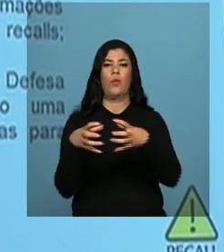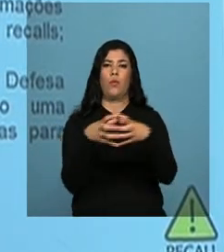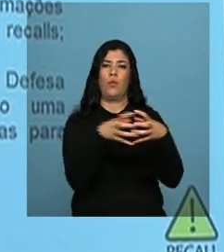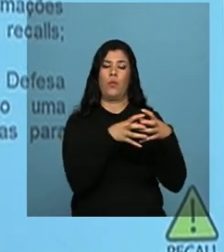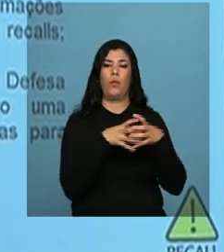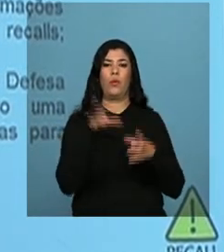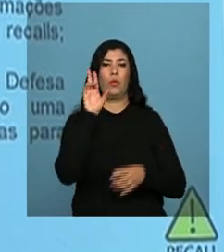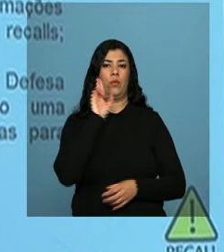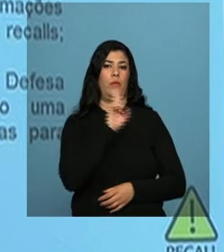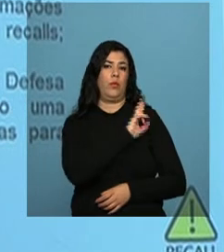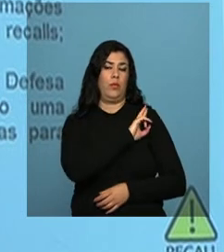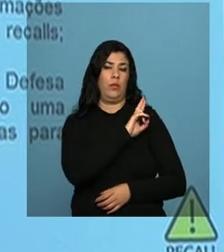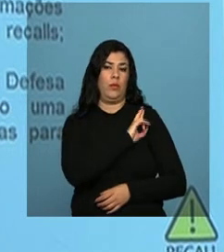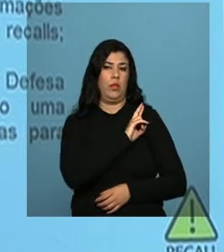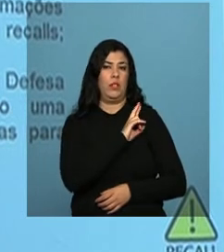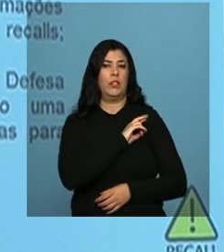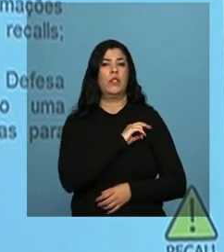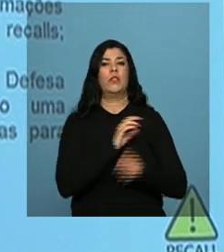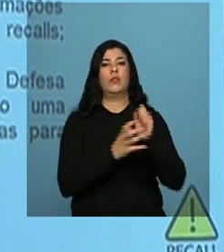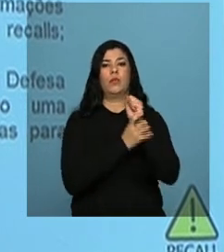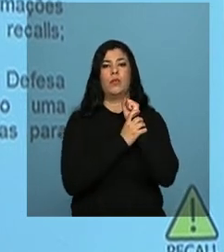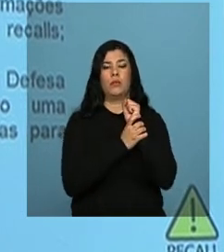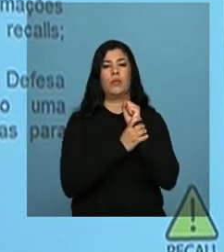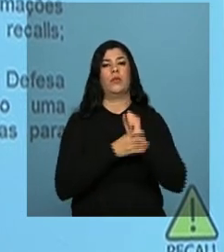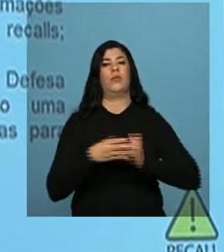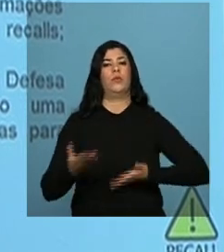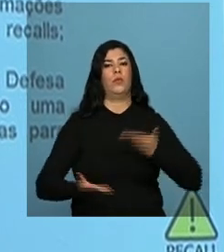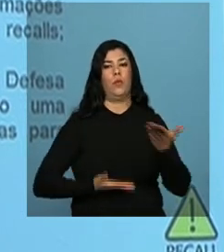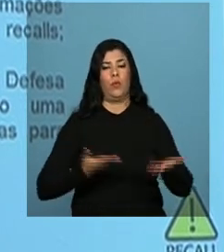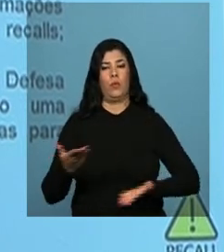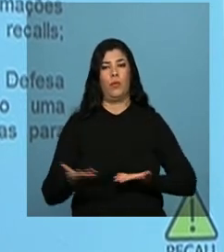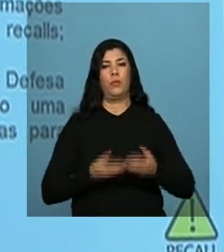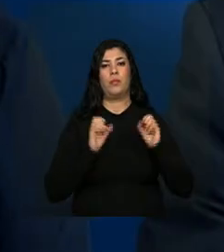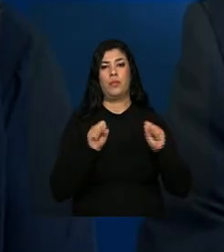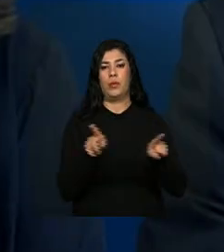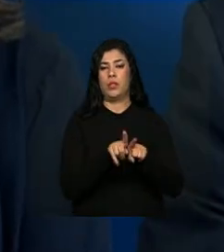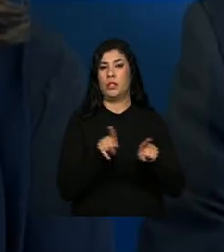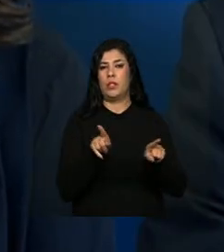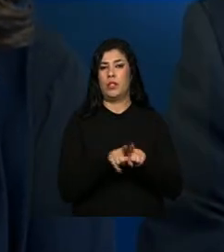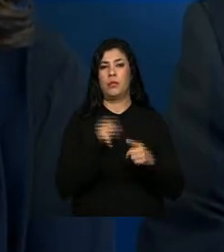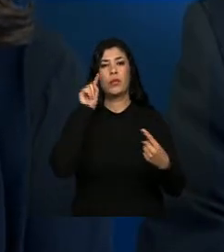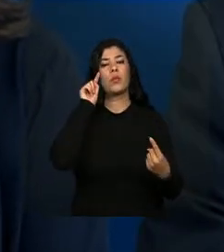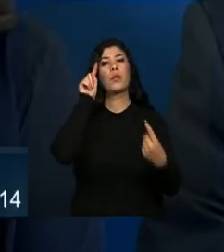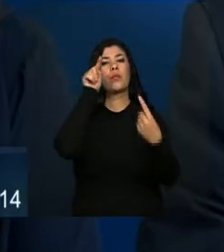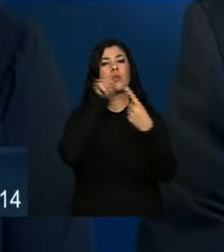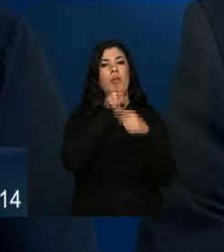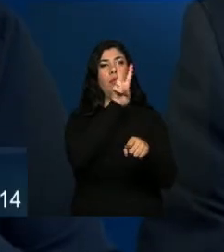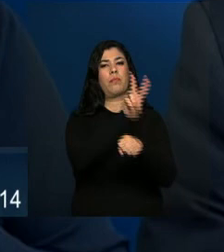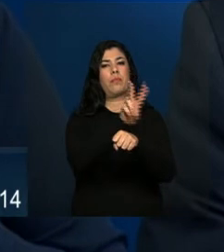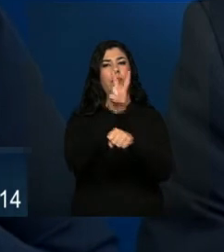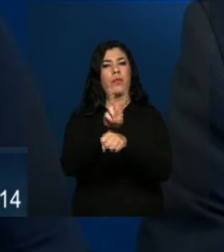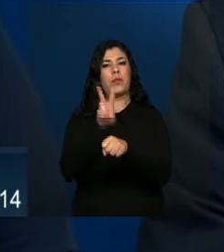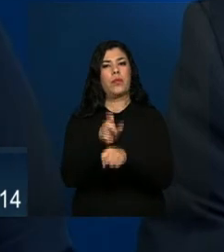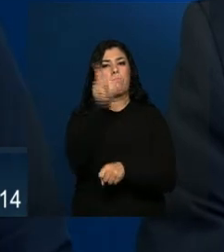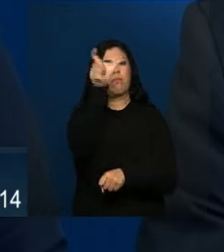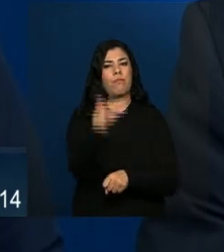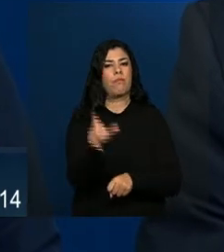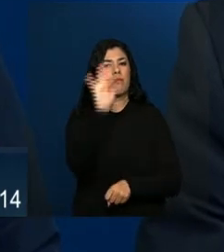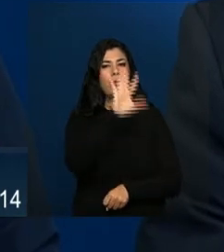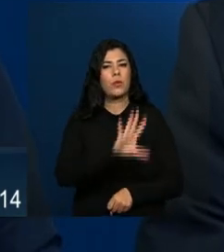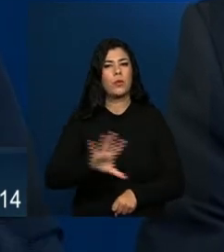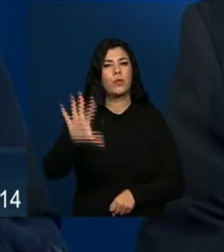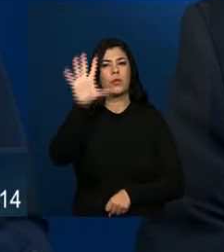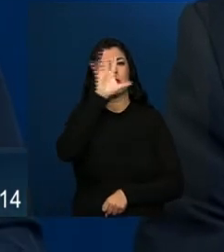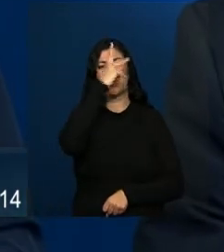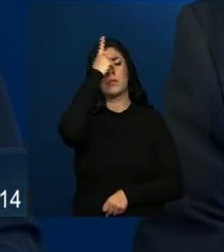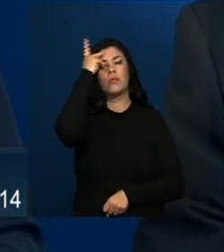envolvidos em segurança de produtos segurança de serviços é no que tange à proteção à integridade física